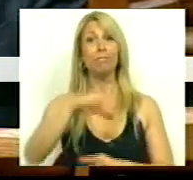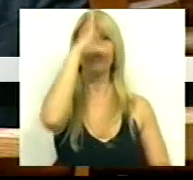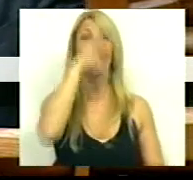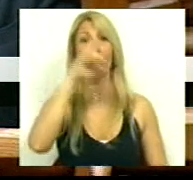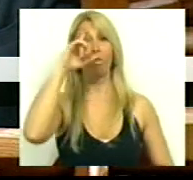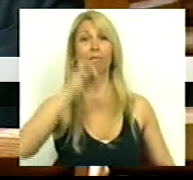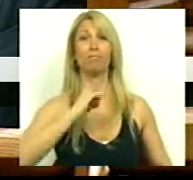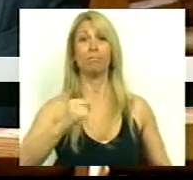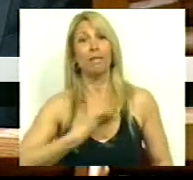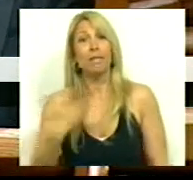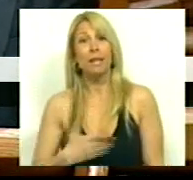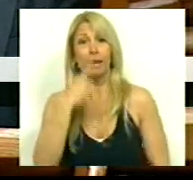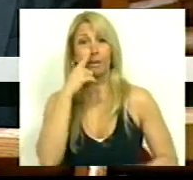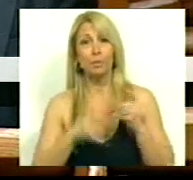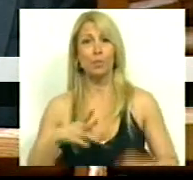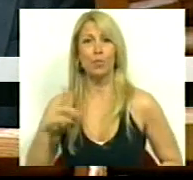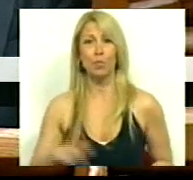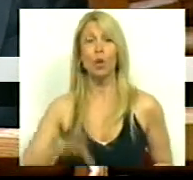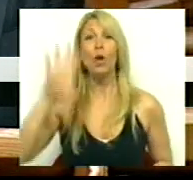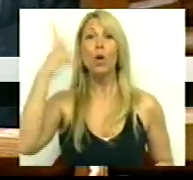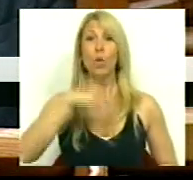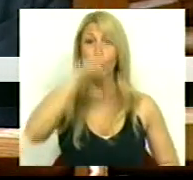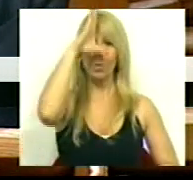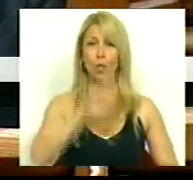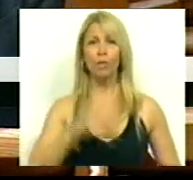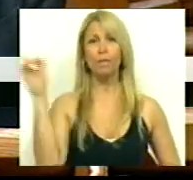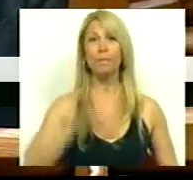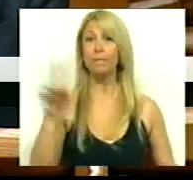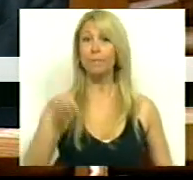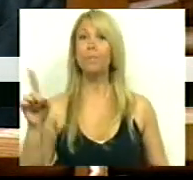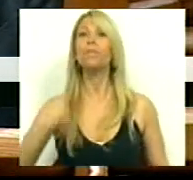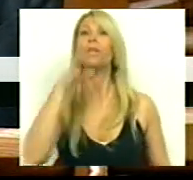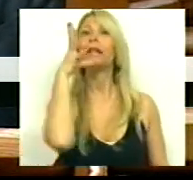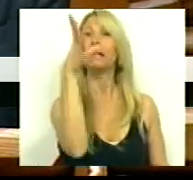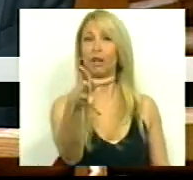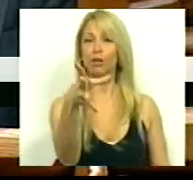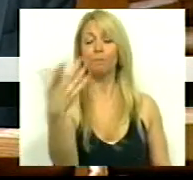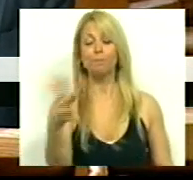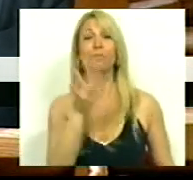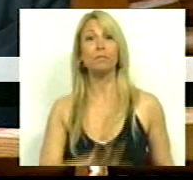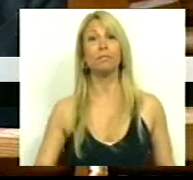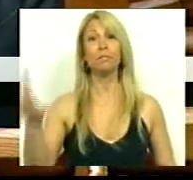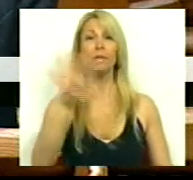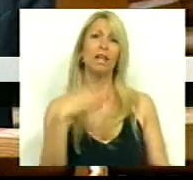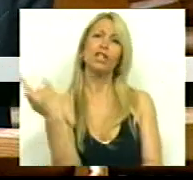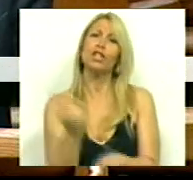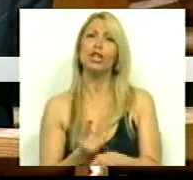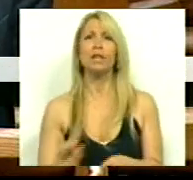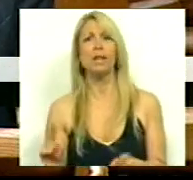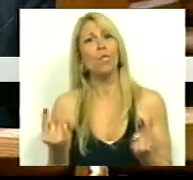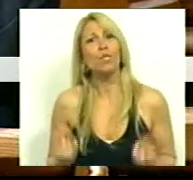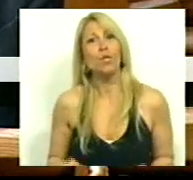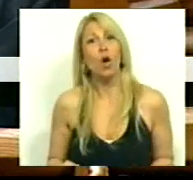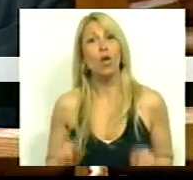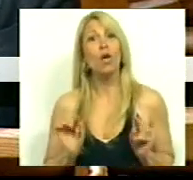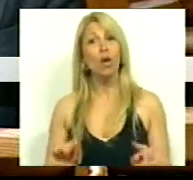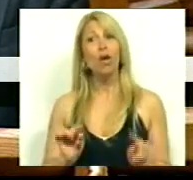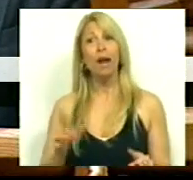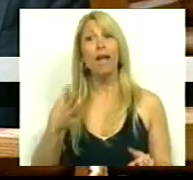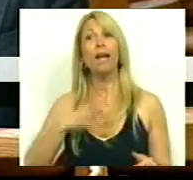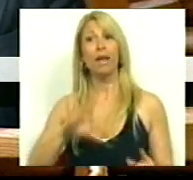dos portugueses. Quando o Governo repetidamente afirma que vivemos numa situação de exceção, e com isso